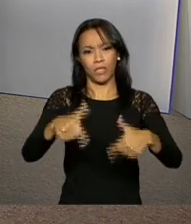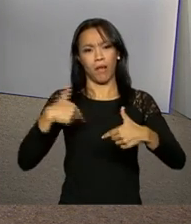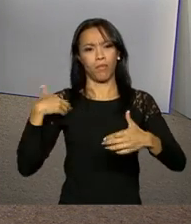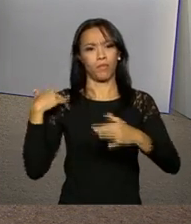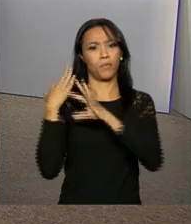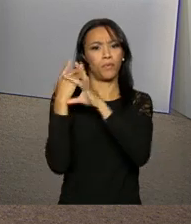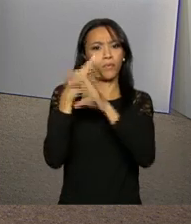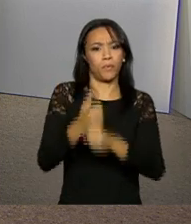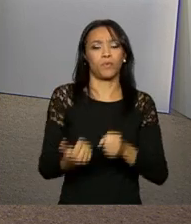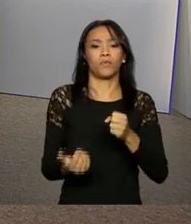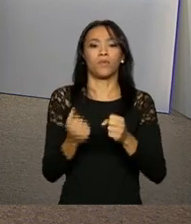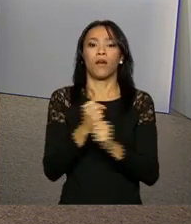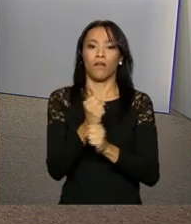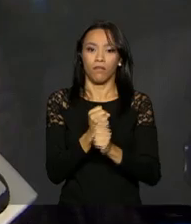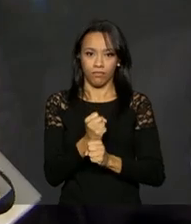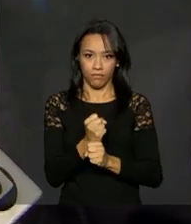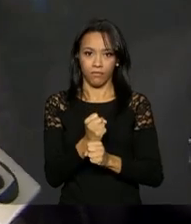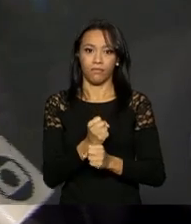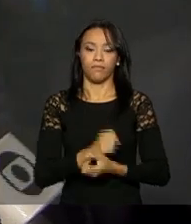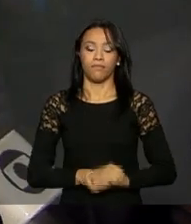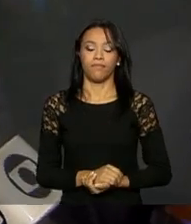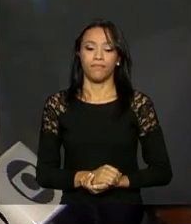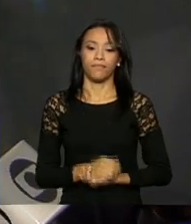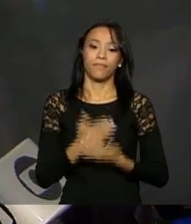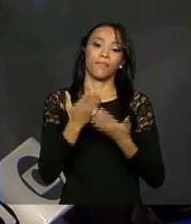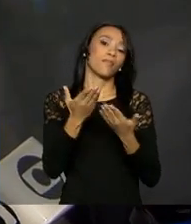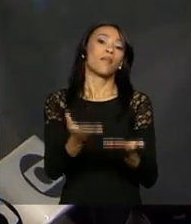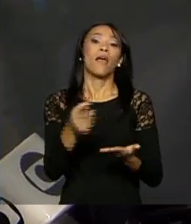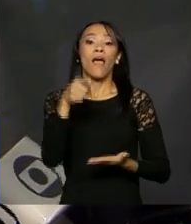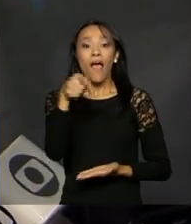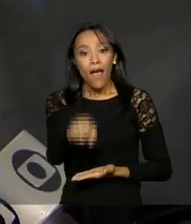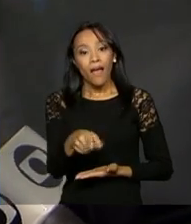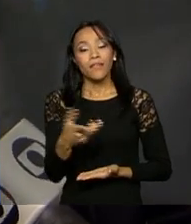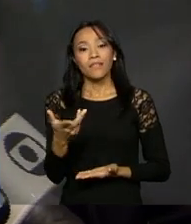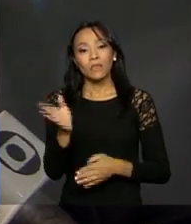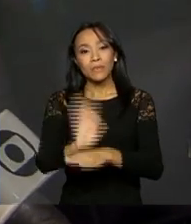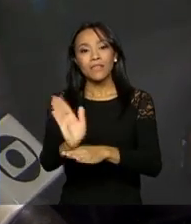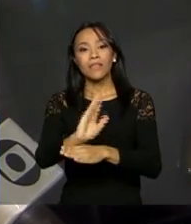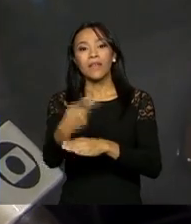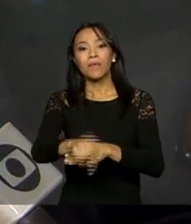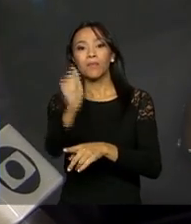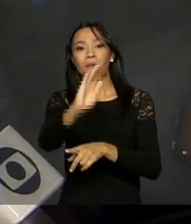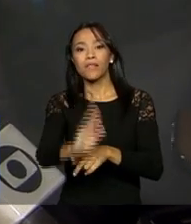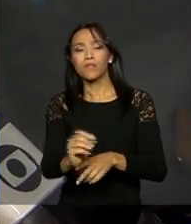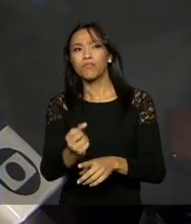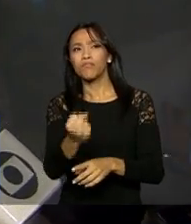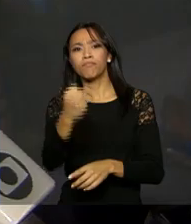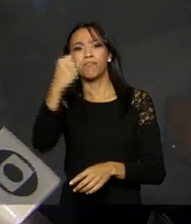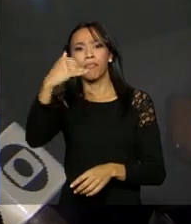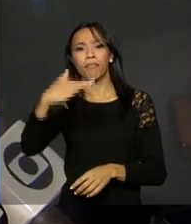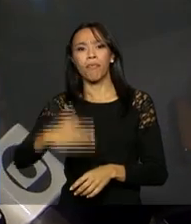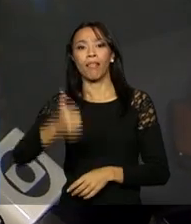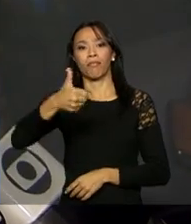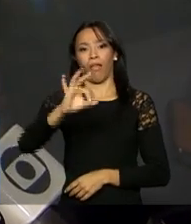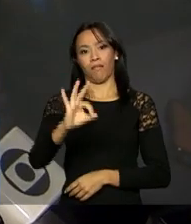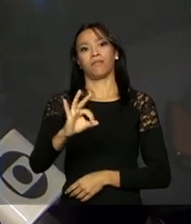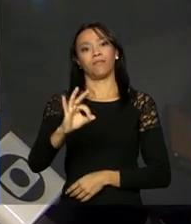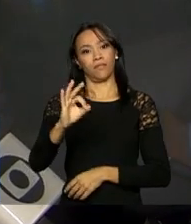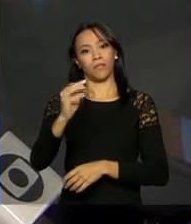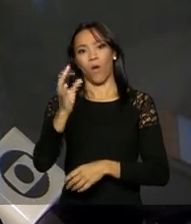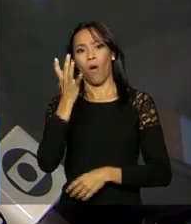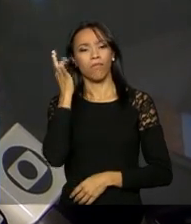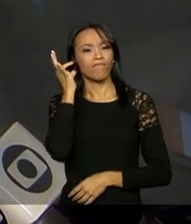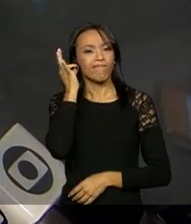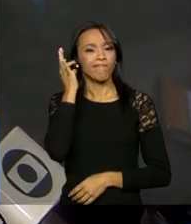nos últimos anos. Essa última safra do cinema brasileiro tem pelo menos uns 10 filmes de primeiríssima qualidade